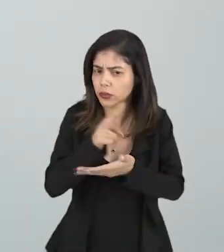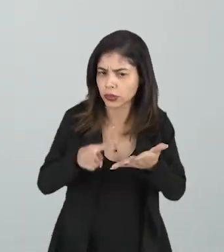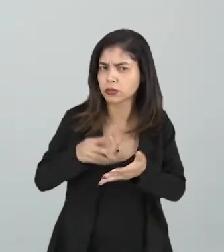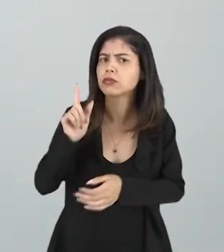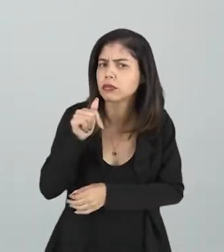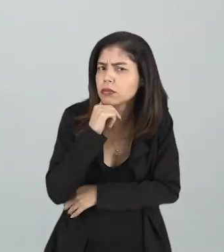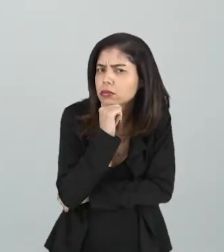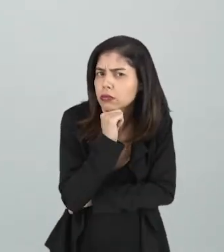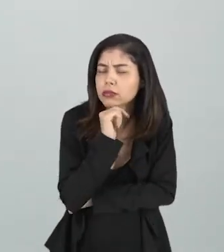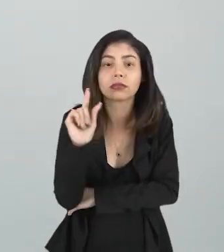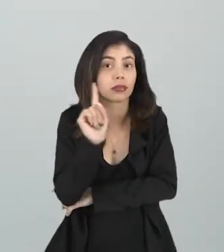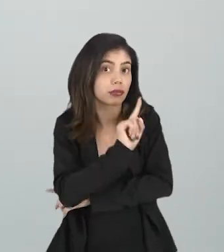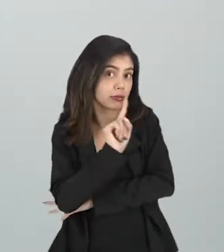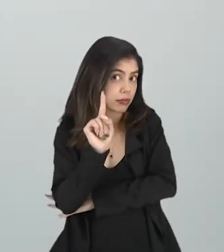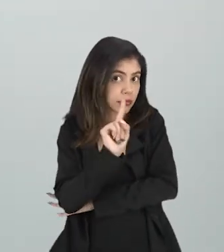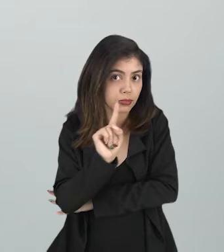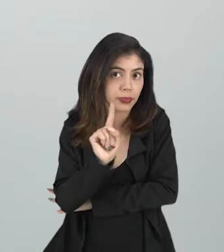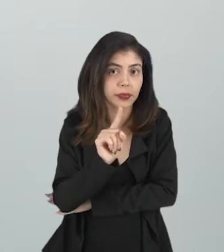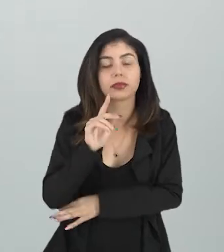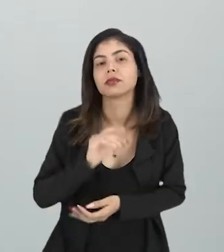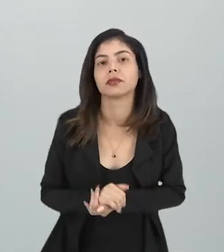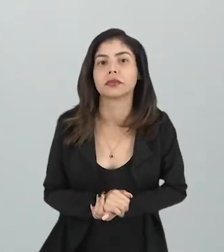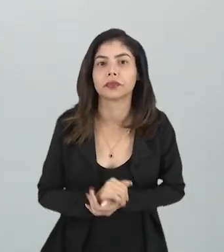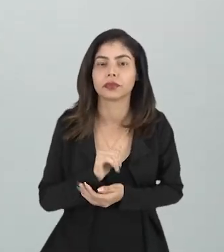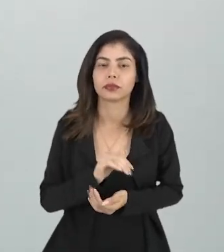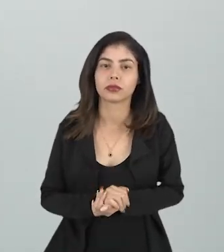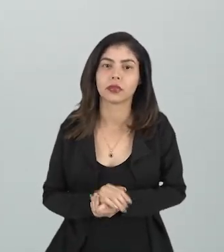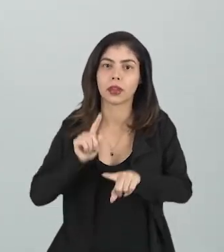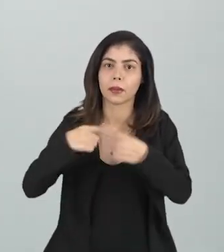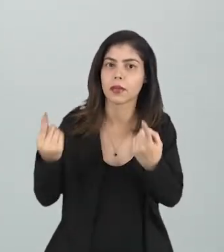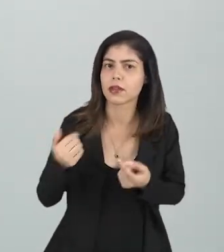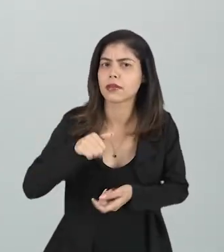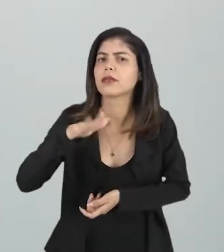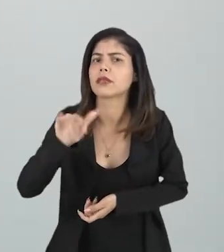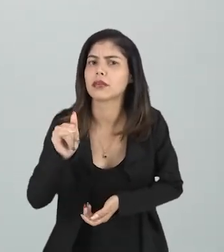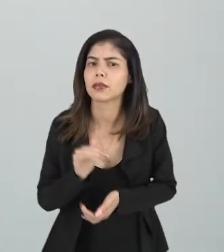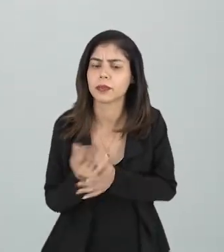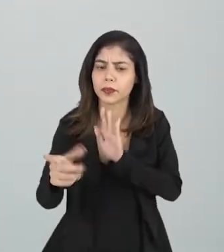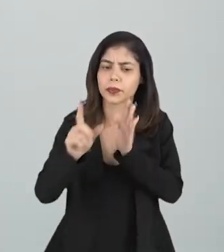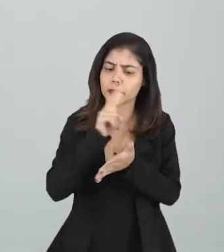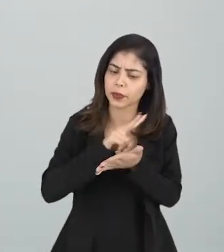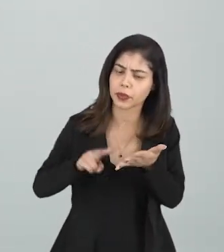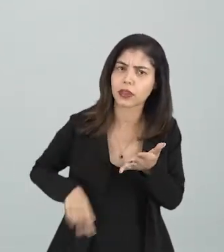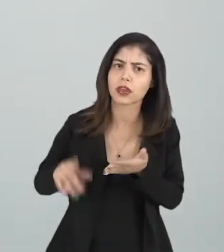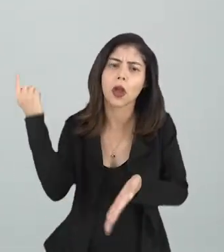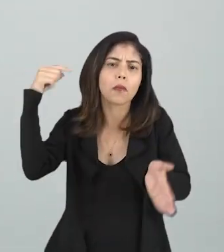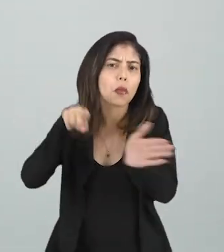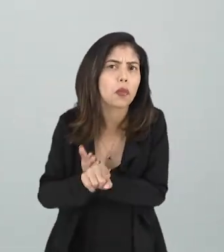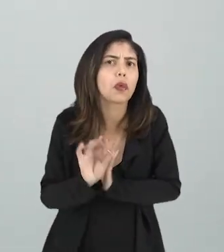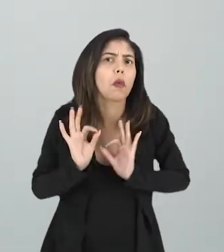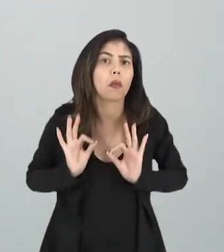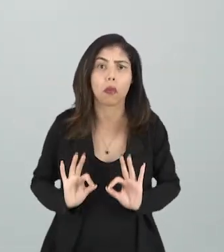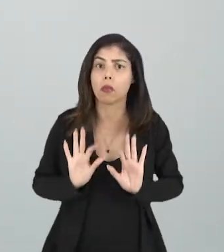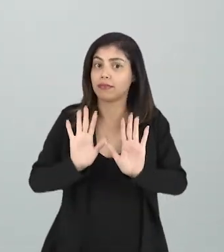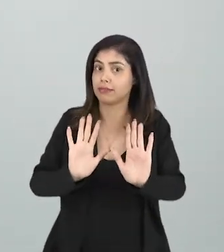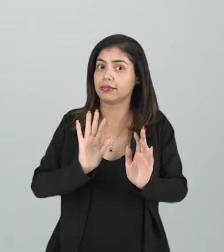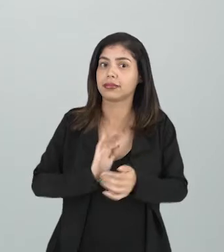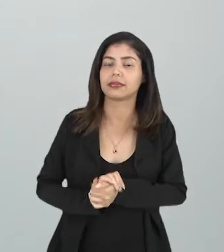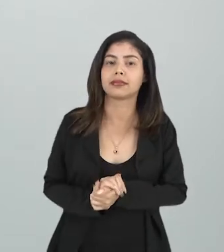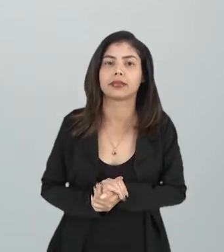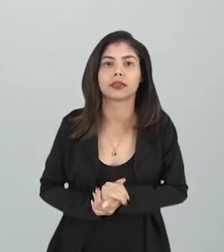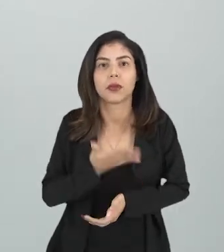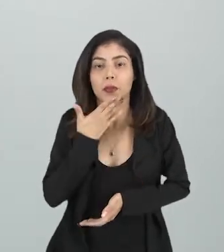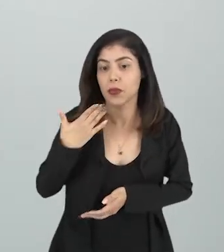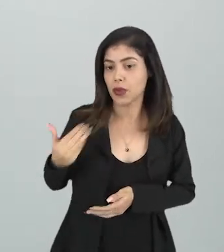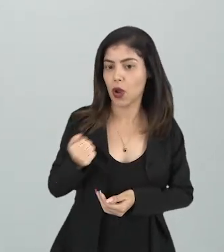ler? Não, nem todo mundo sabia ler, né? Nem todo mundo, mas quem sabia ler tinha acesso a esses questionamentos, eles